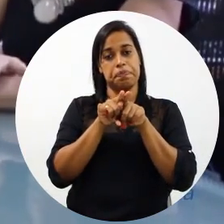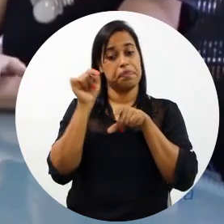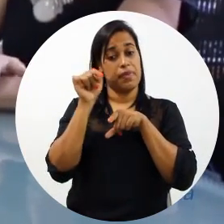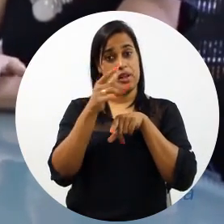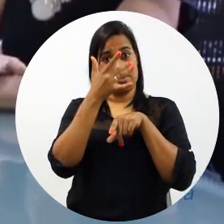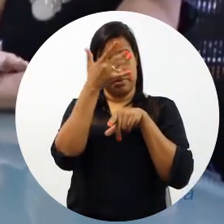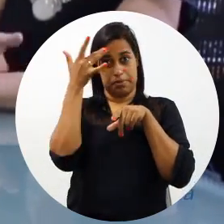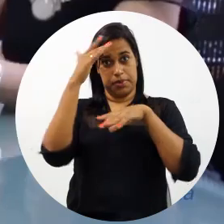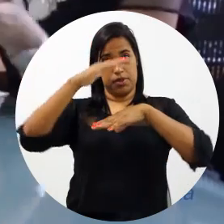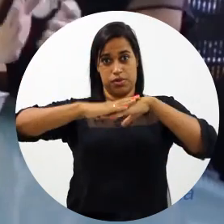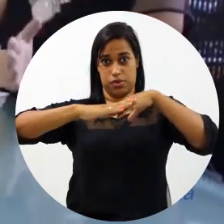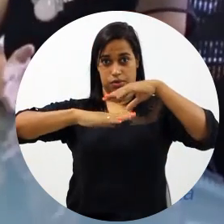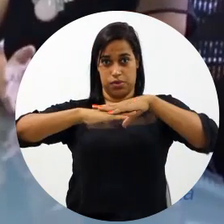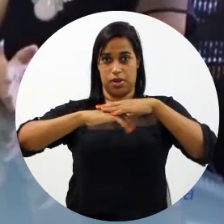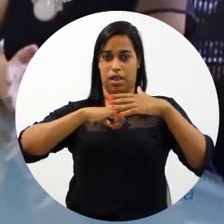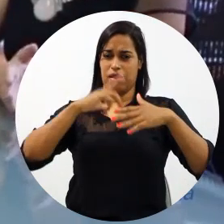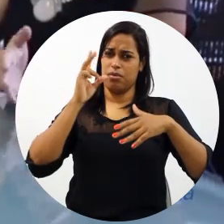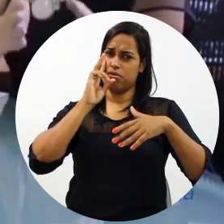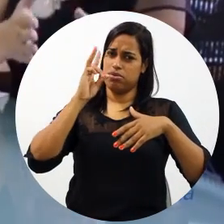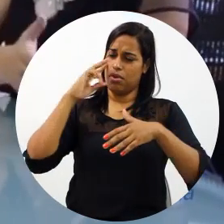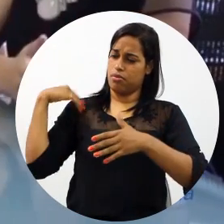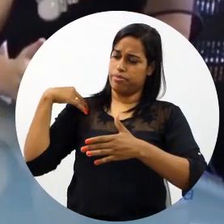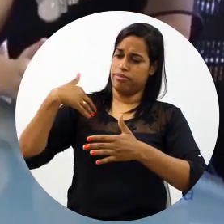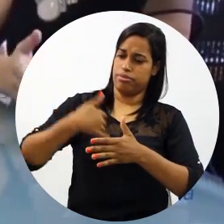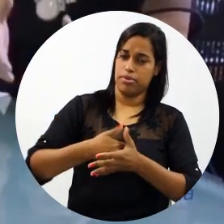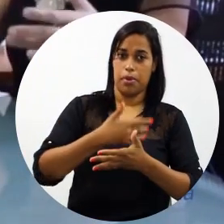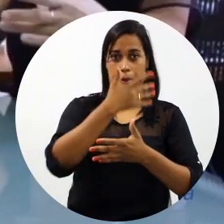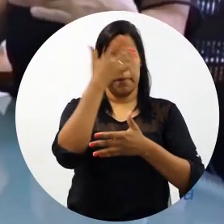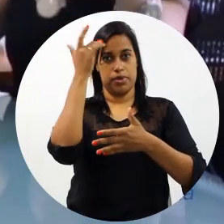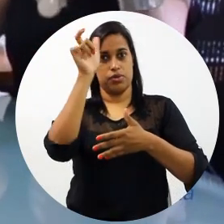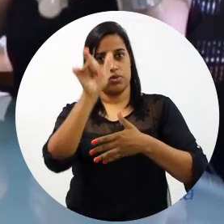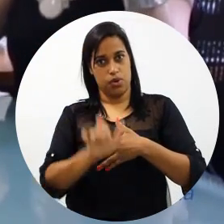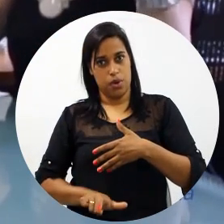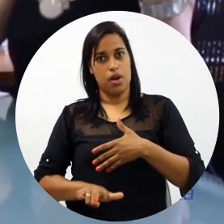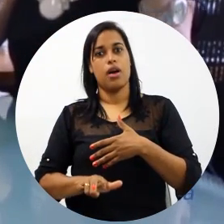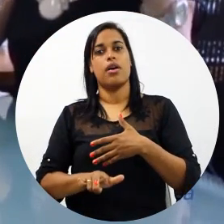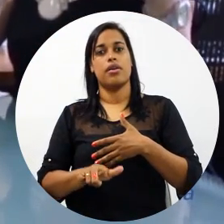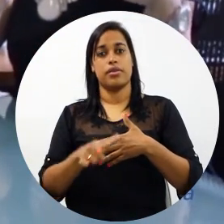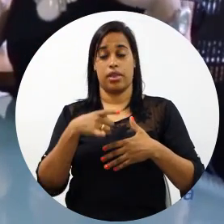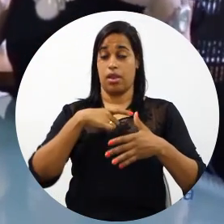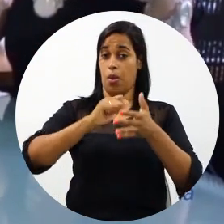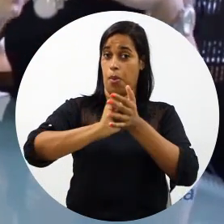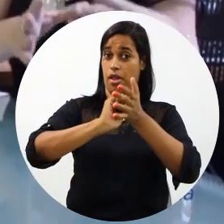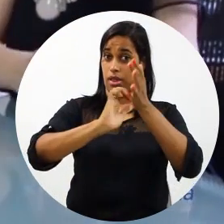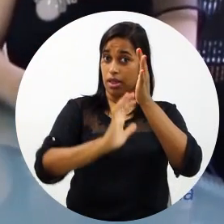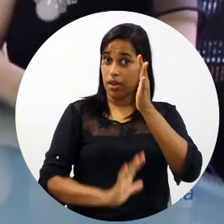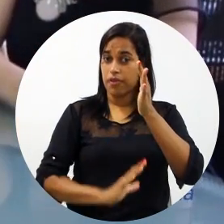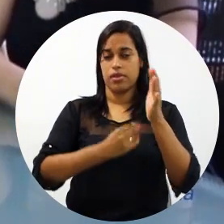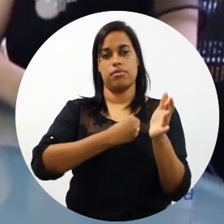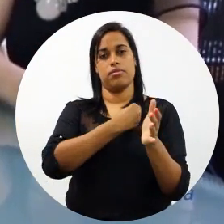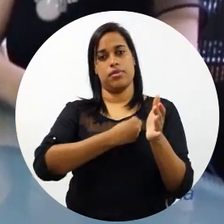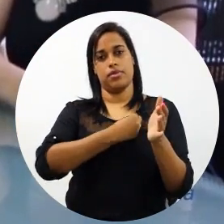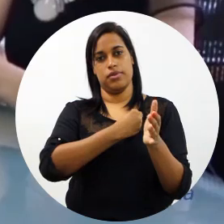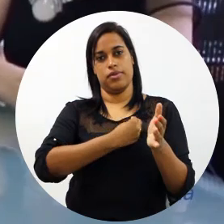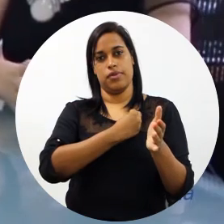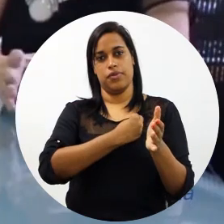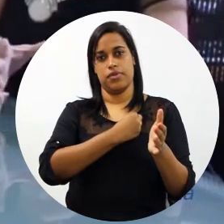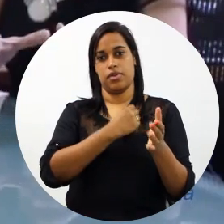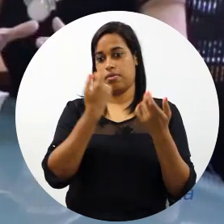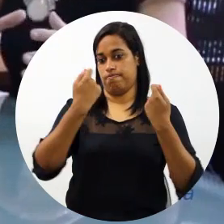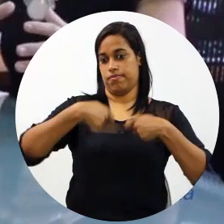essa pessoa, ela tem uma história. É um indivíduo que vem de uma atividade de vida que